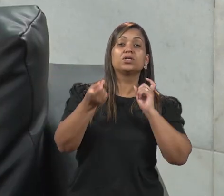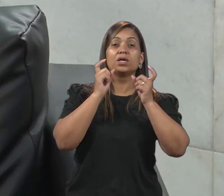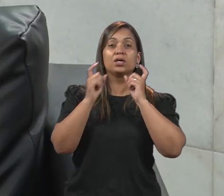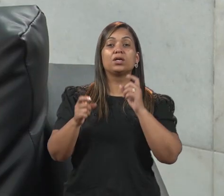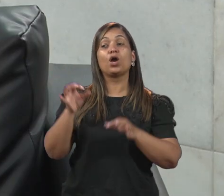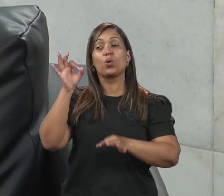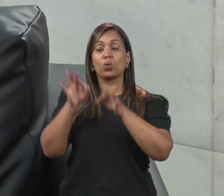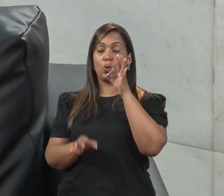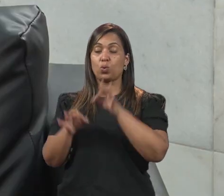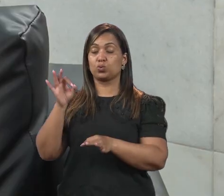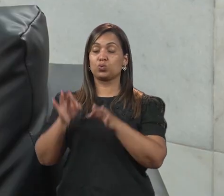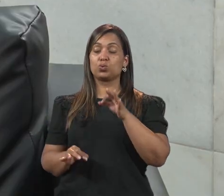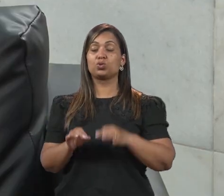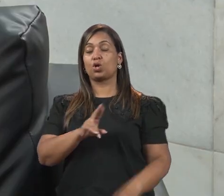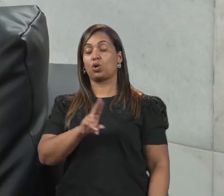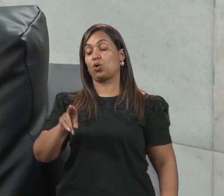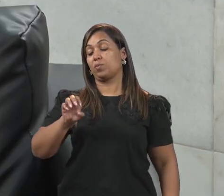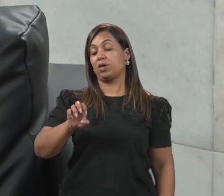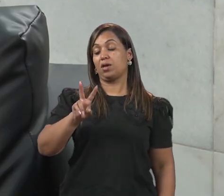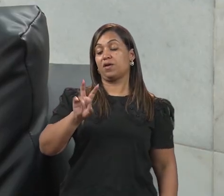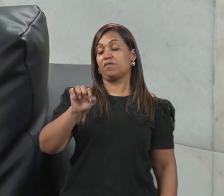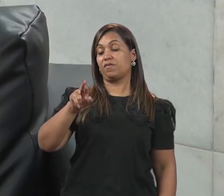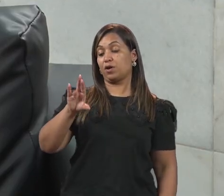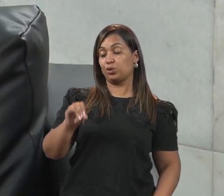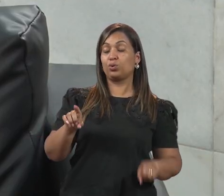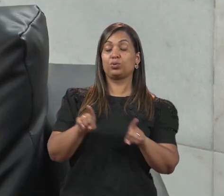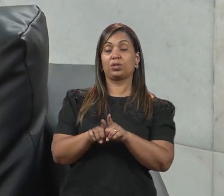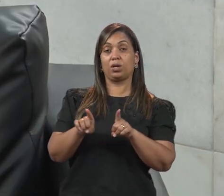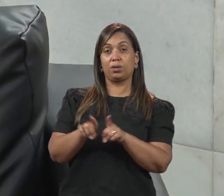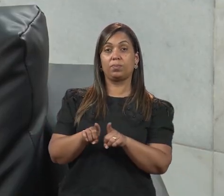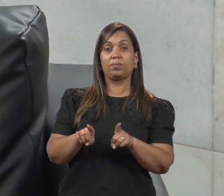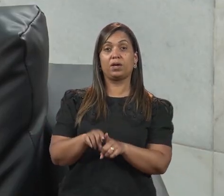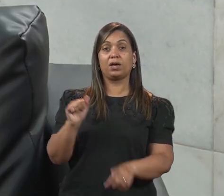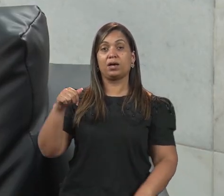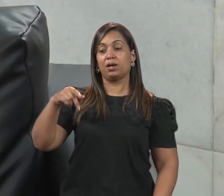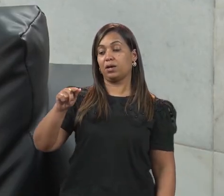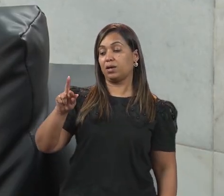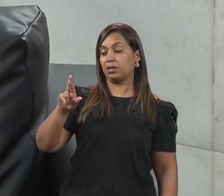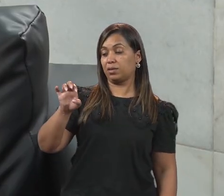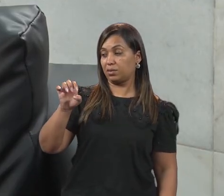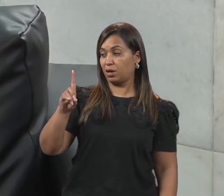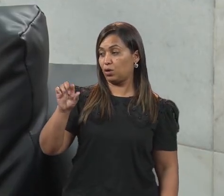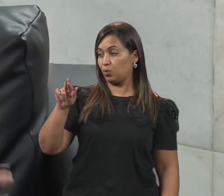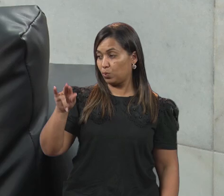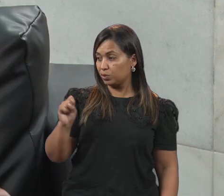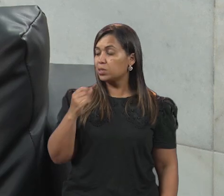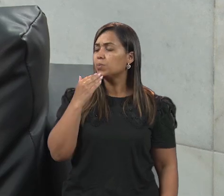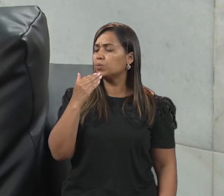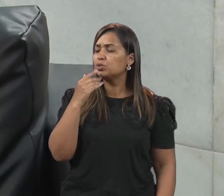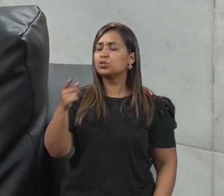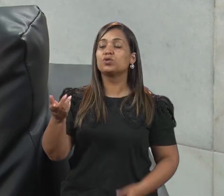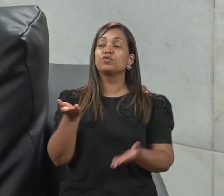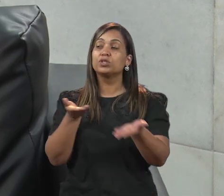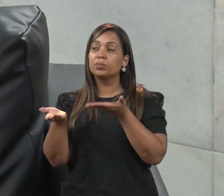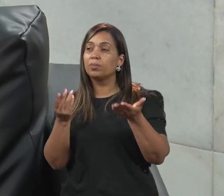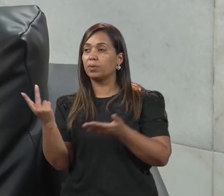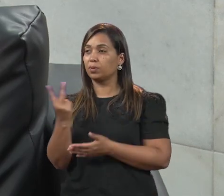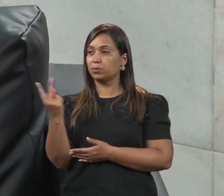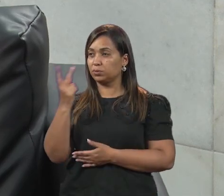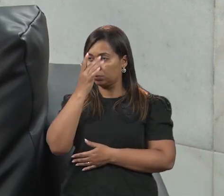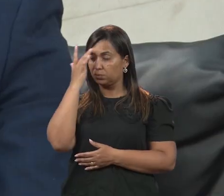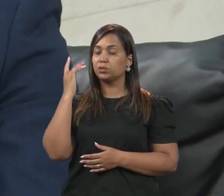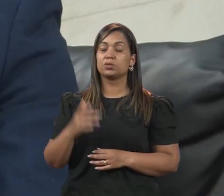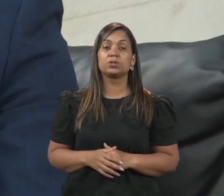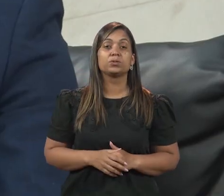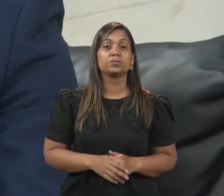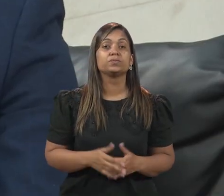com o juiz da infância, doutor Evandro Pelarim, e o promotor da área, o André Luiz. Que demandas o senhor foi tratar com essas duas